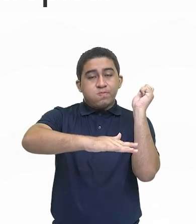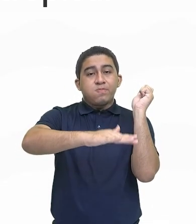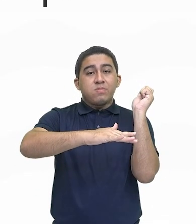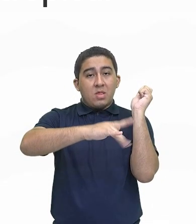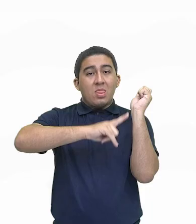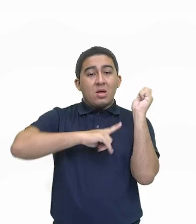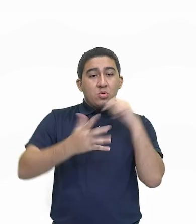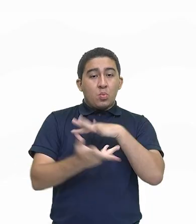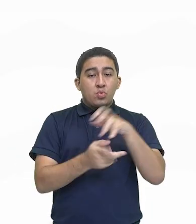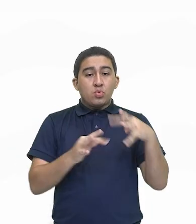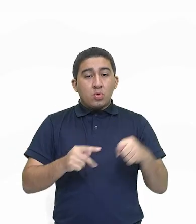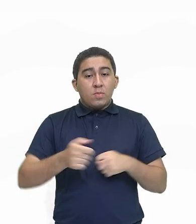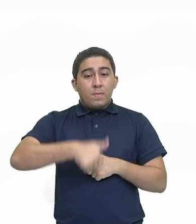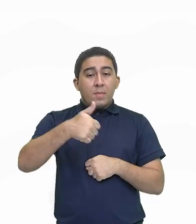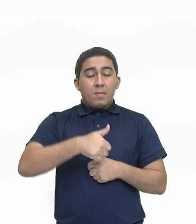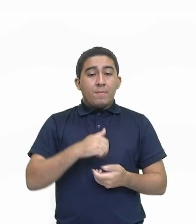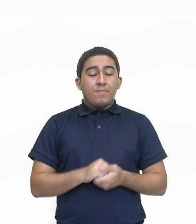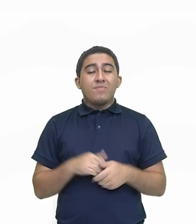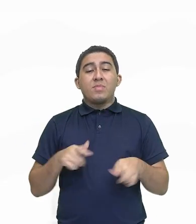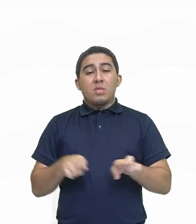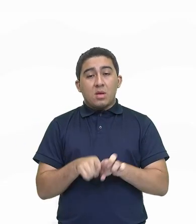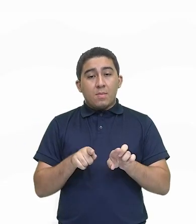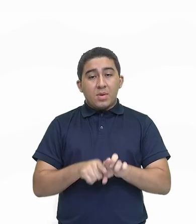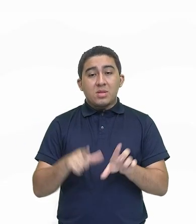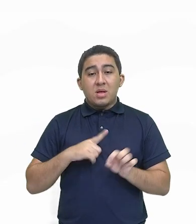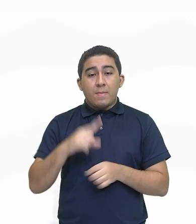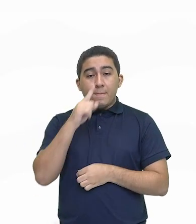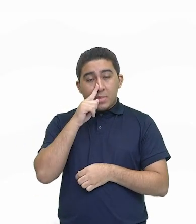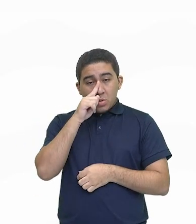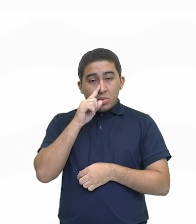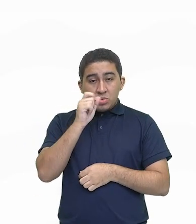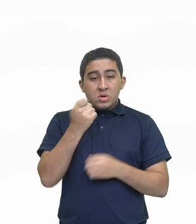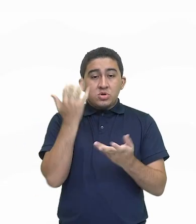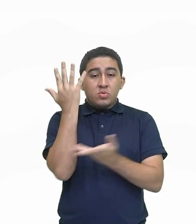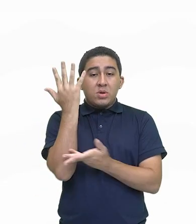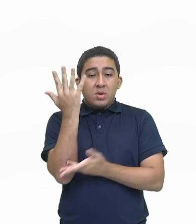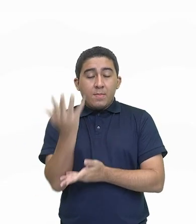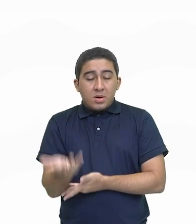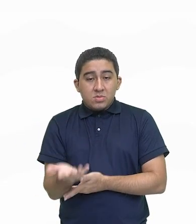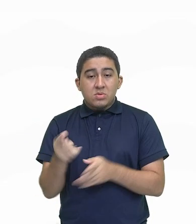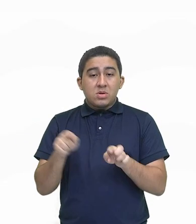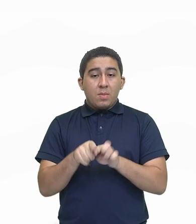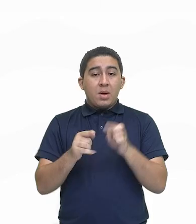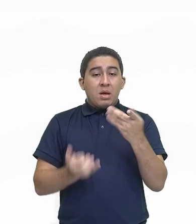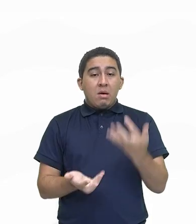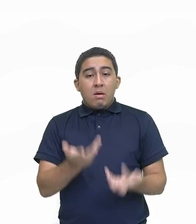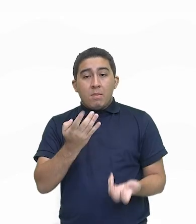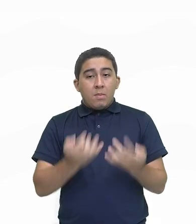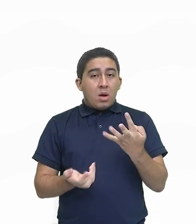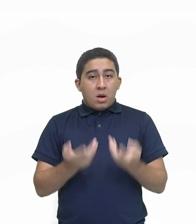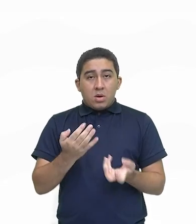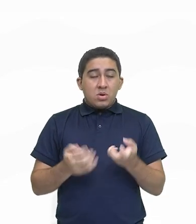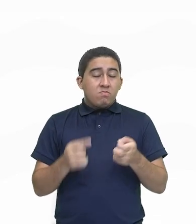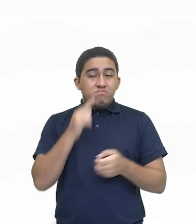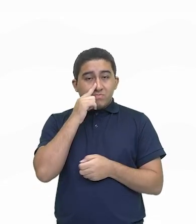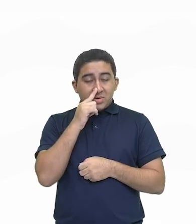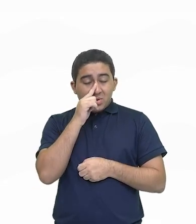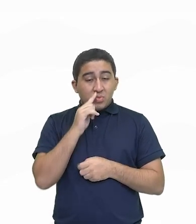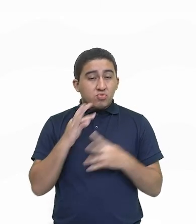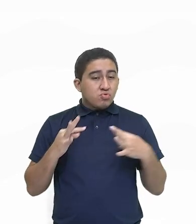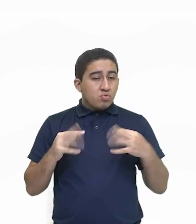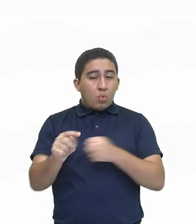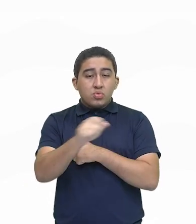nas suas ameaças estão o desmatamento. Nós já verificamos que em todos os biomas no Brasil, o desmatamento ele é